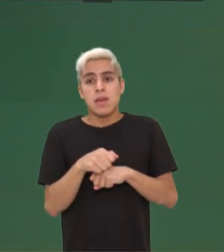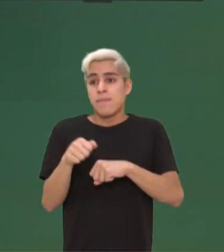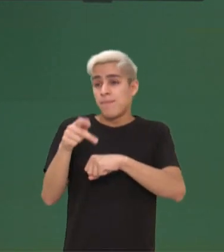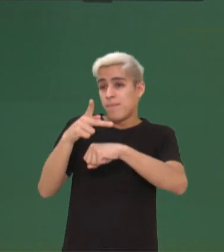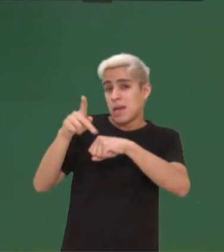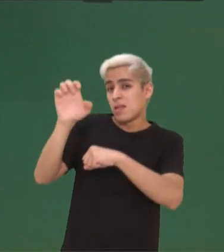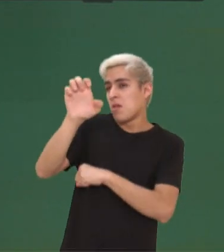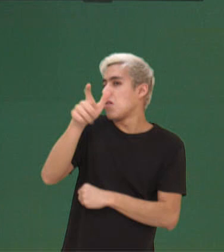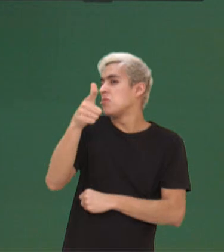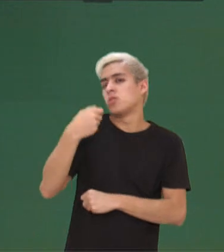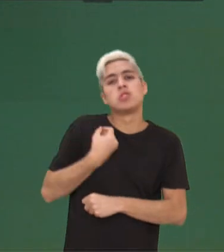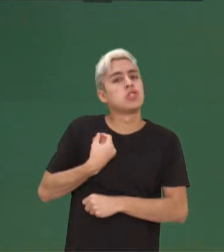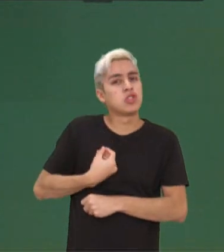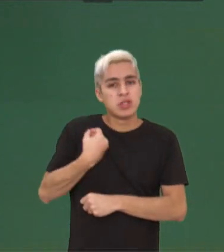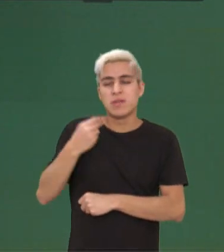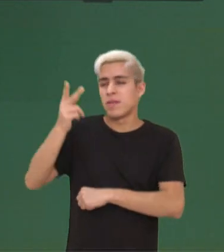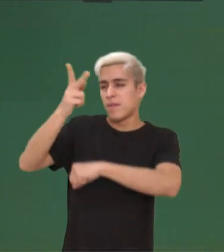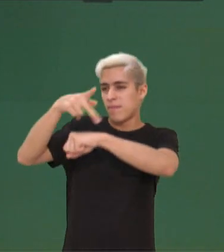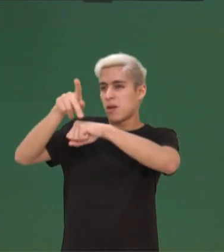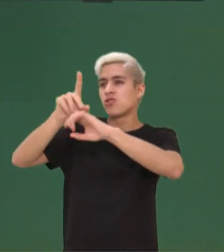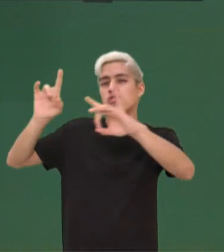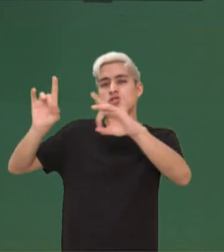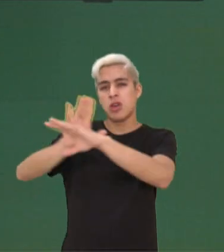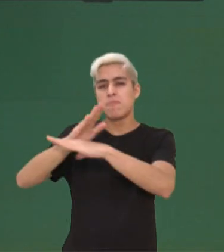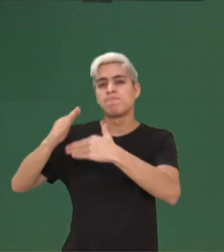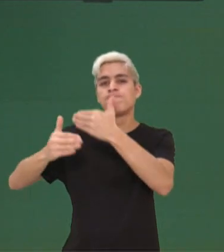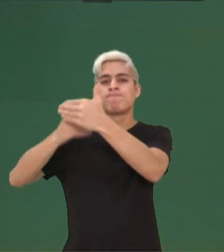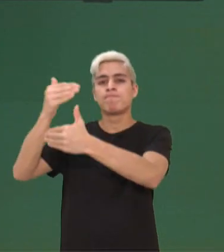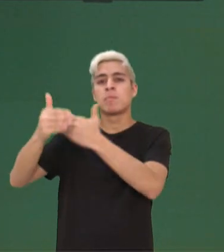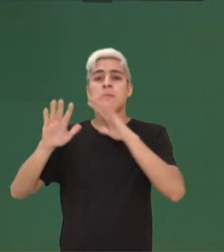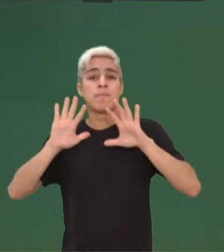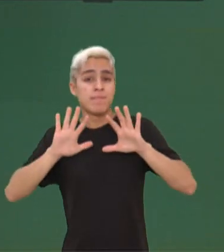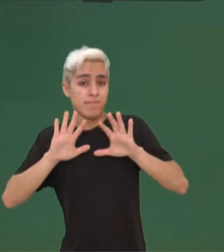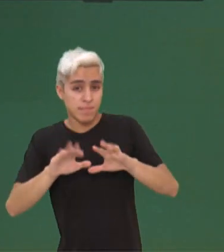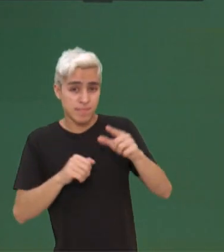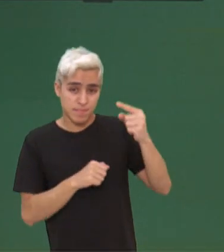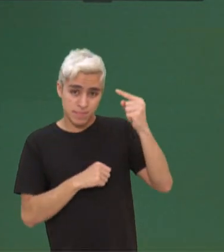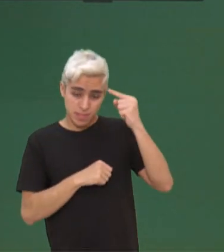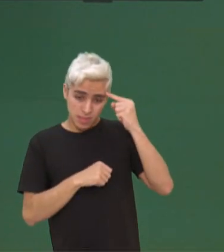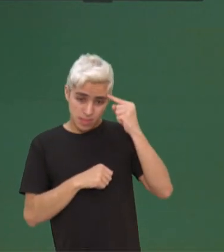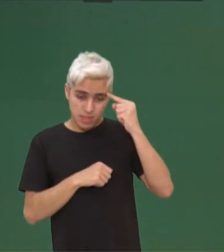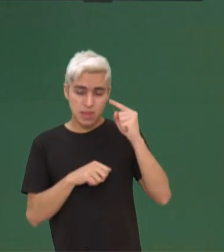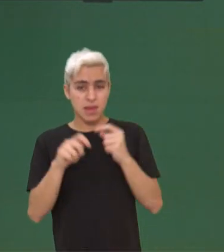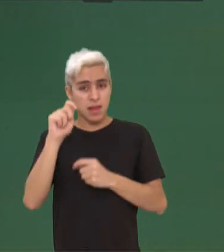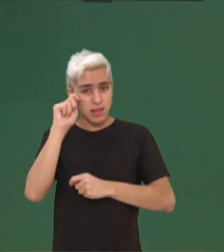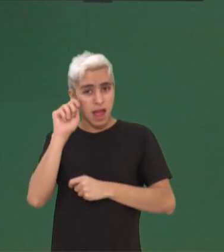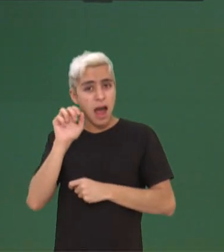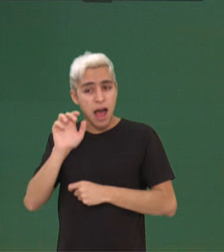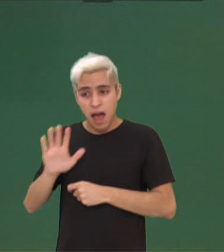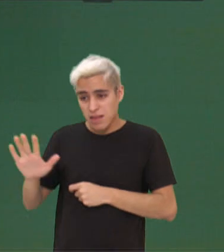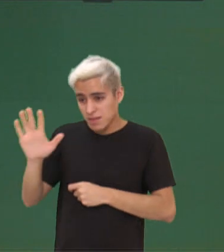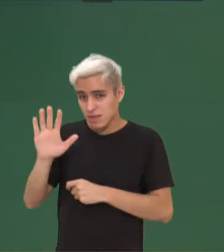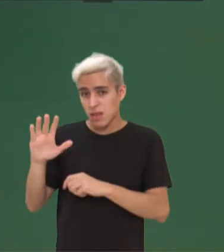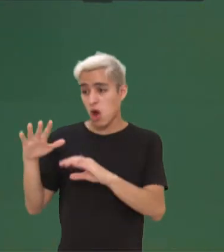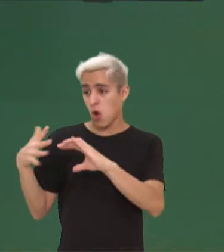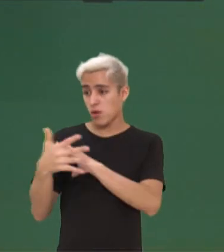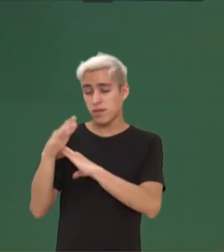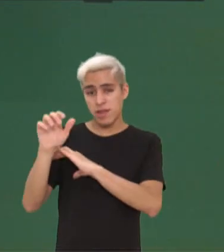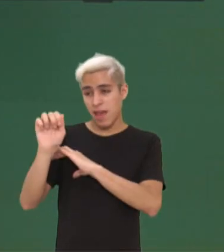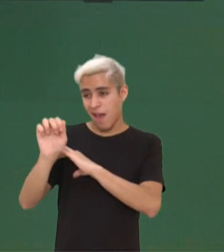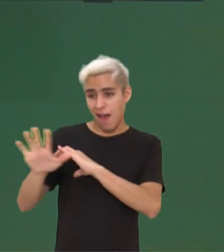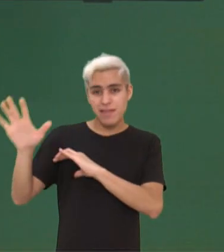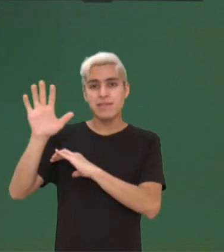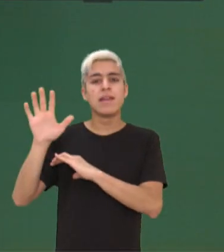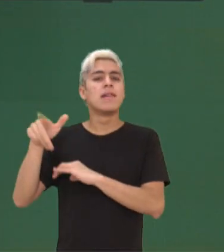da Europa, por exemplo, que são os países mais desenvolvidos. Mas se a gente pensar no continente asiático, a gente já vai ter alguns